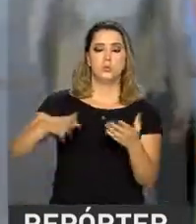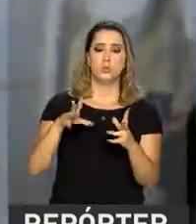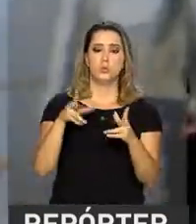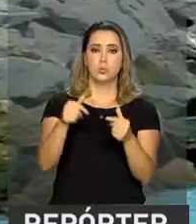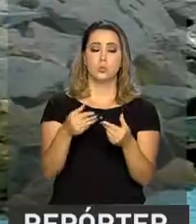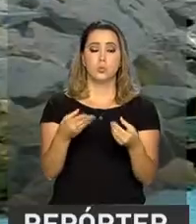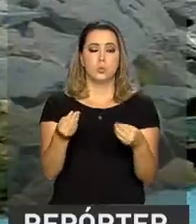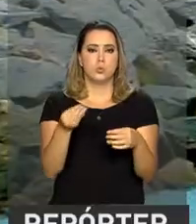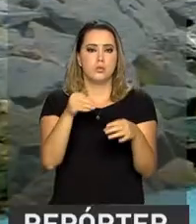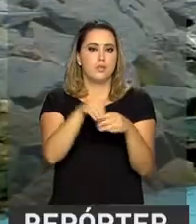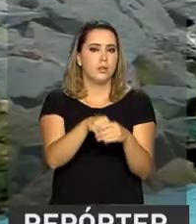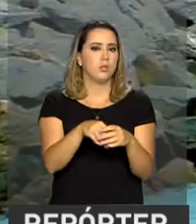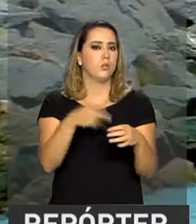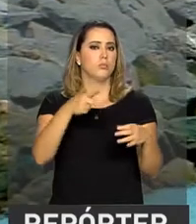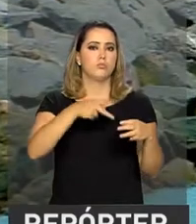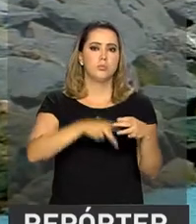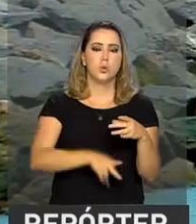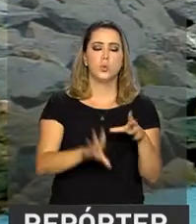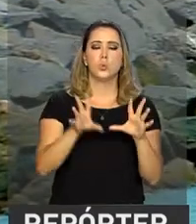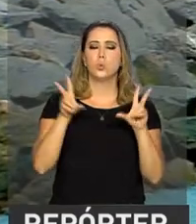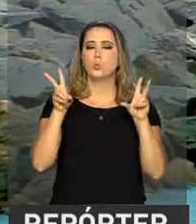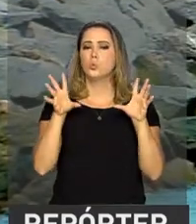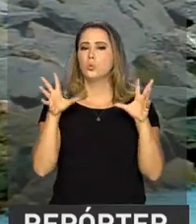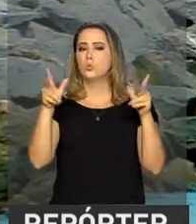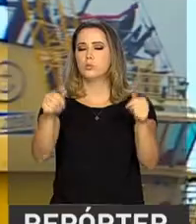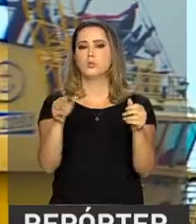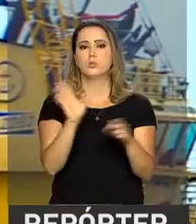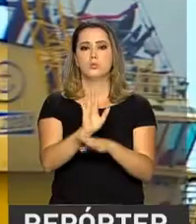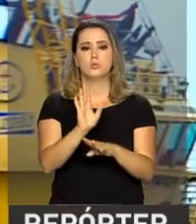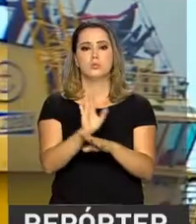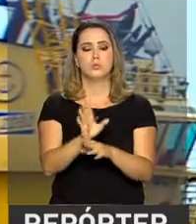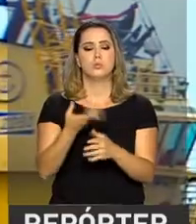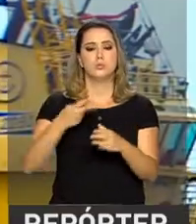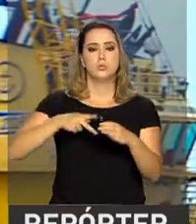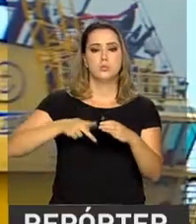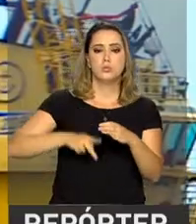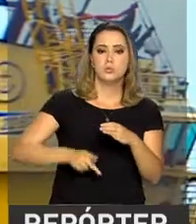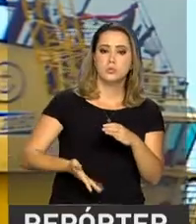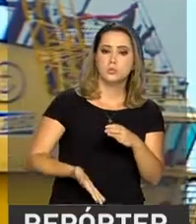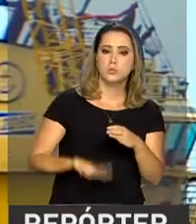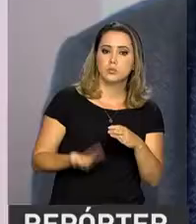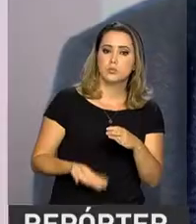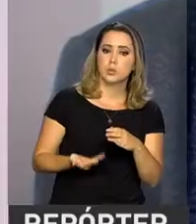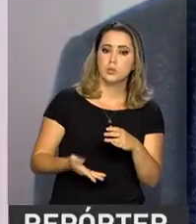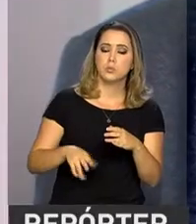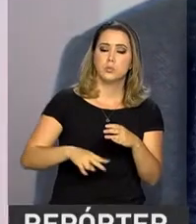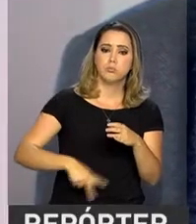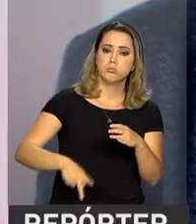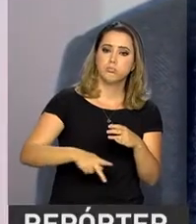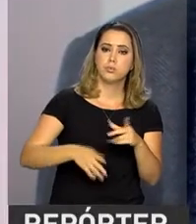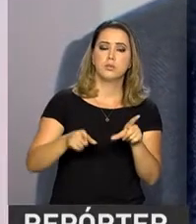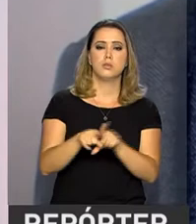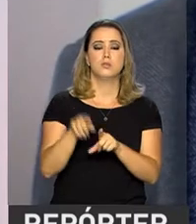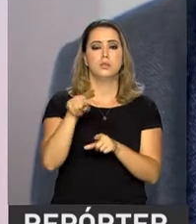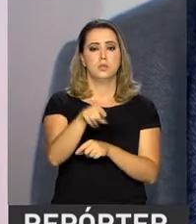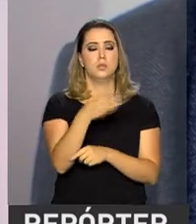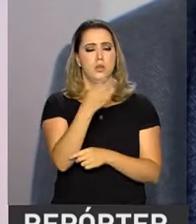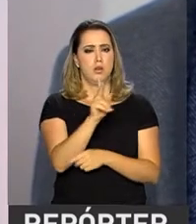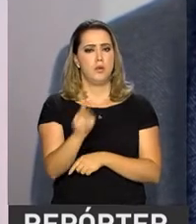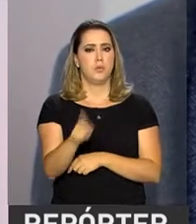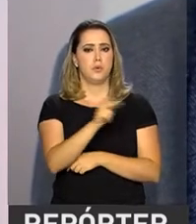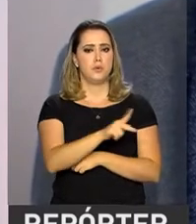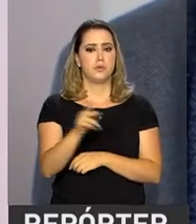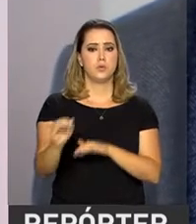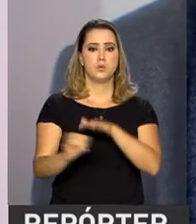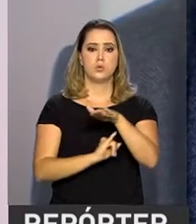setor os conteúdos são voltados para áreas de apoio à exploração de petróleo marcos antônio professor do instituto